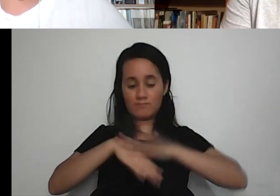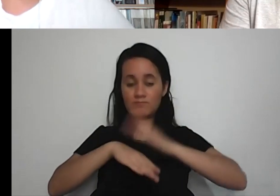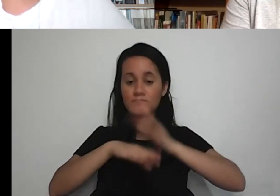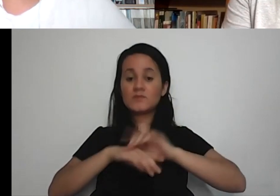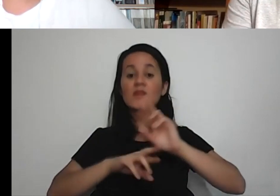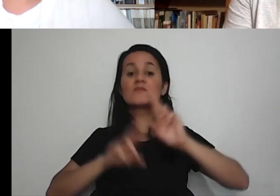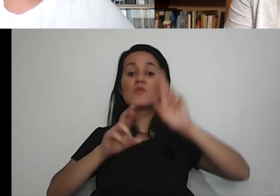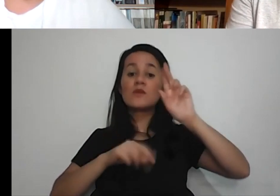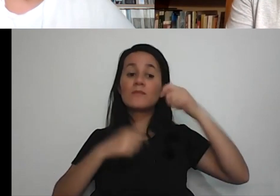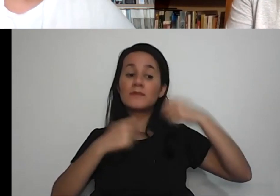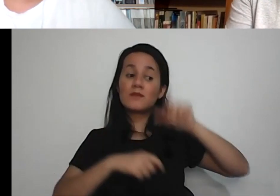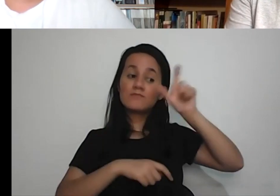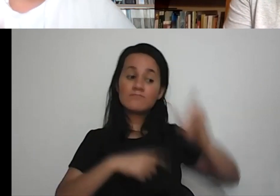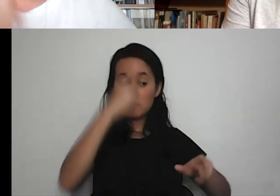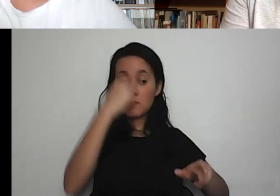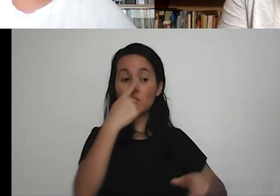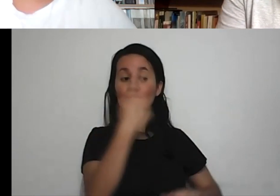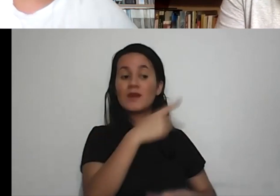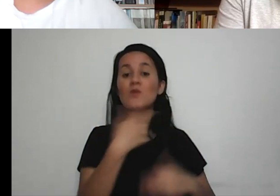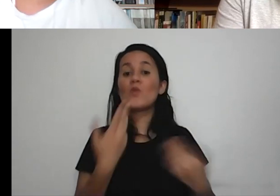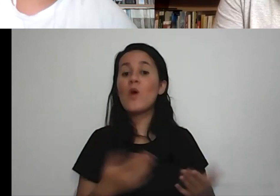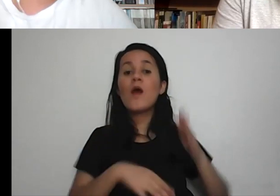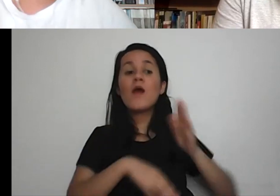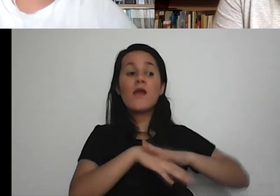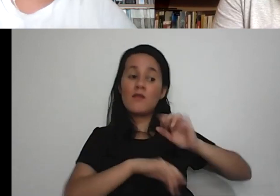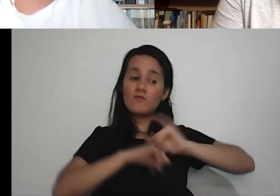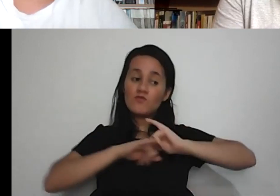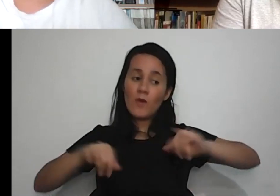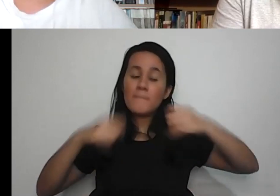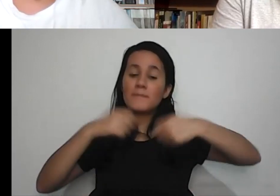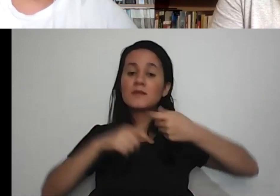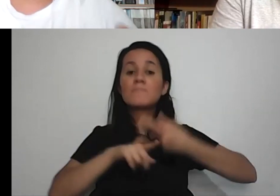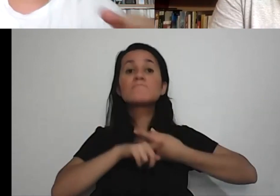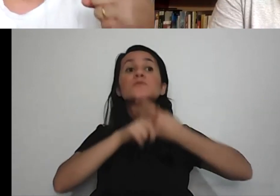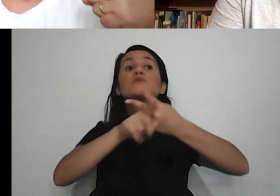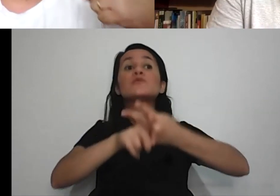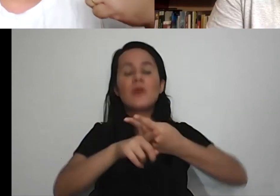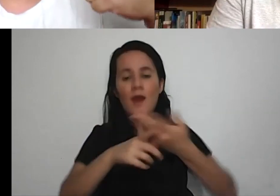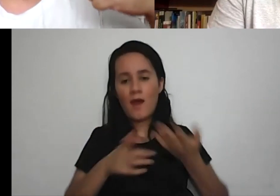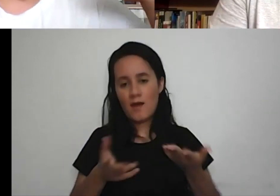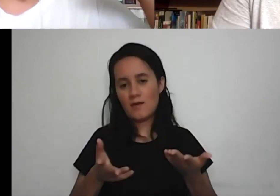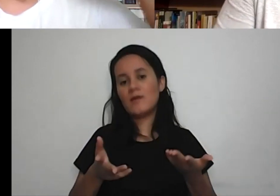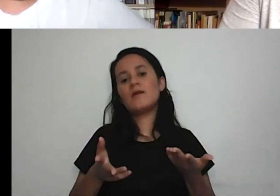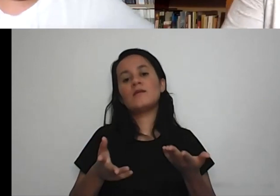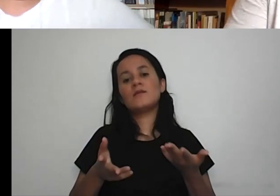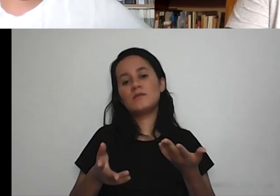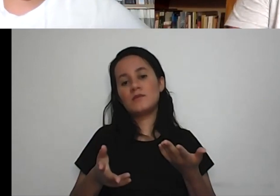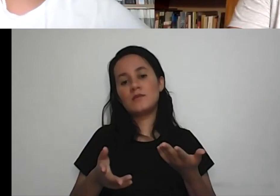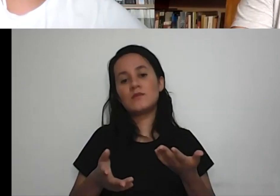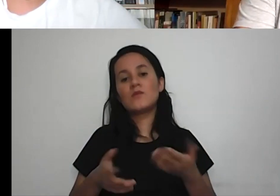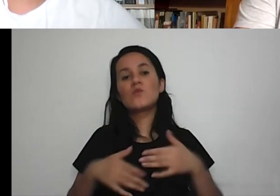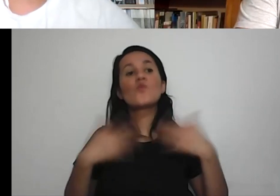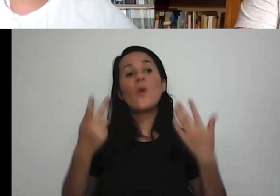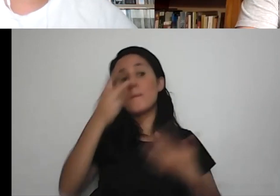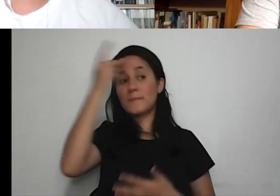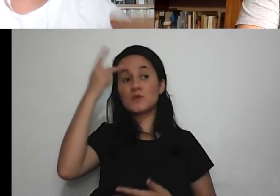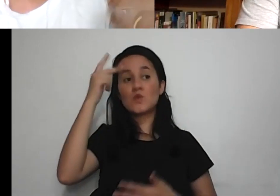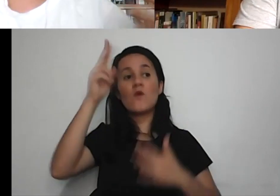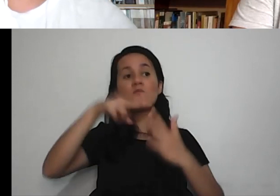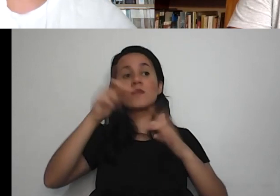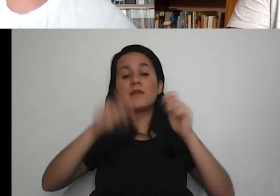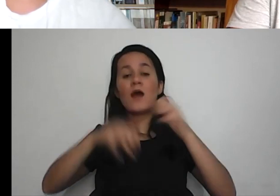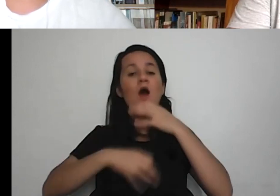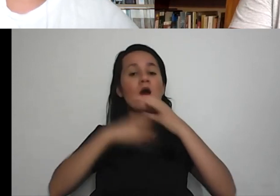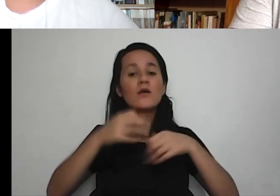do perfil do autor. Ele vai ter que divulgar, ele vai ter que ir atrás, né, dos críticos,